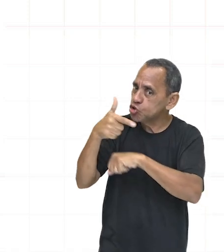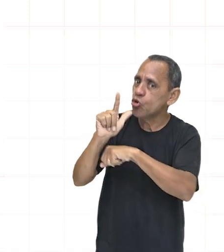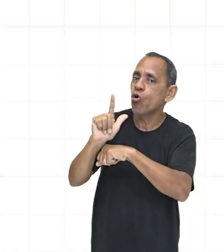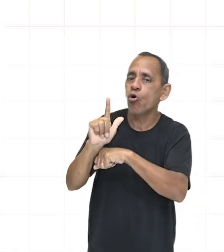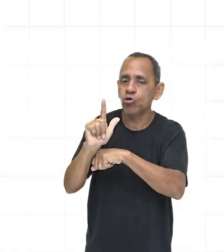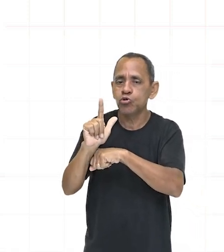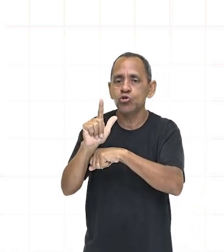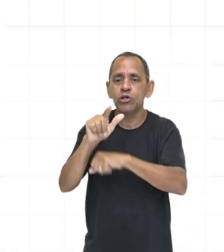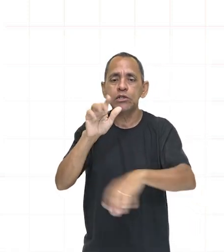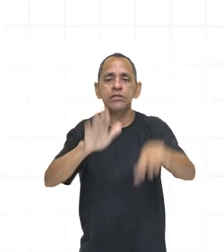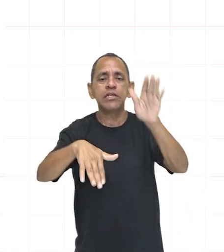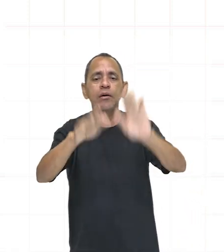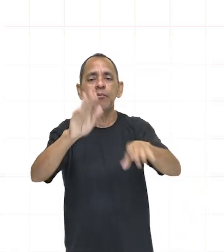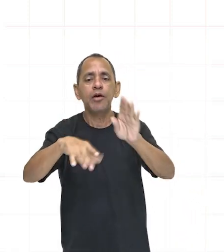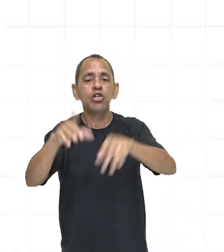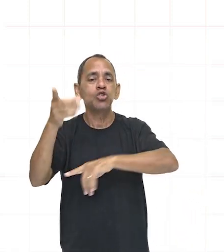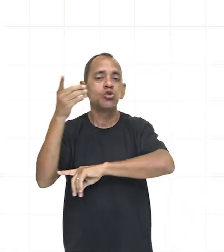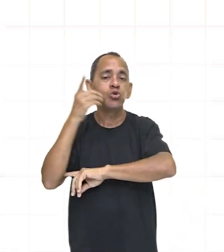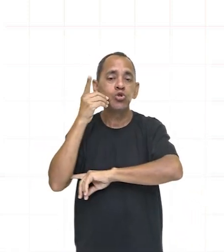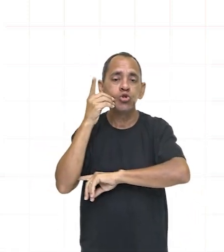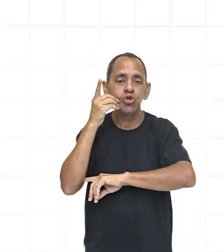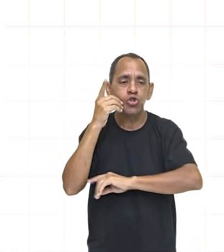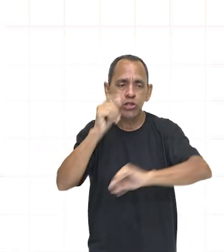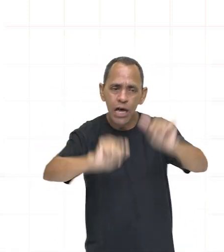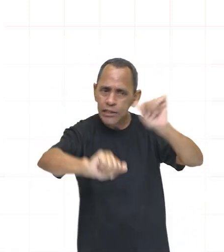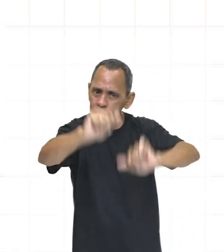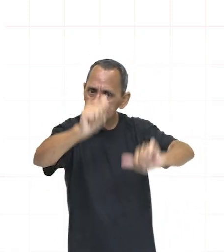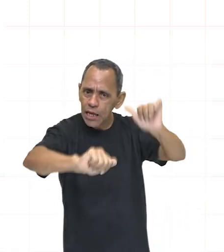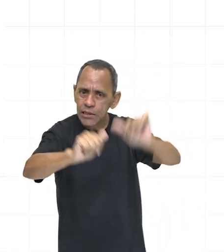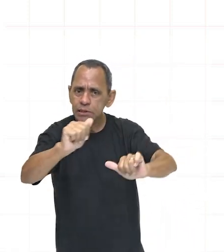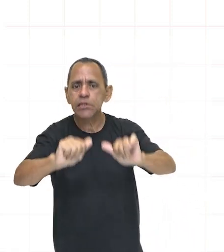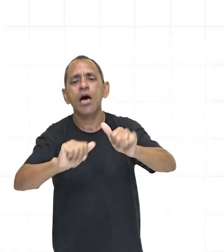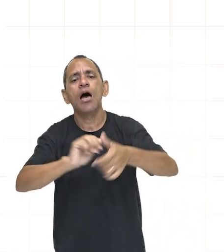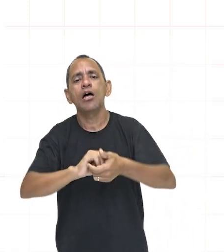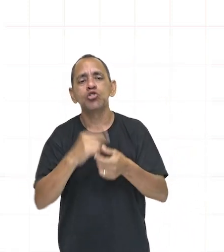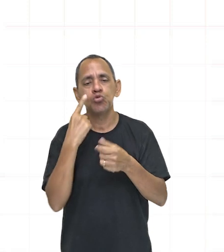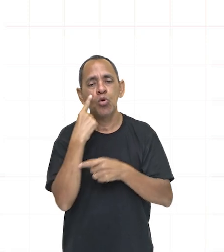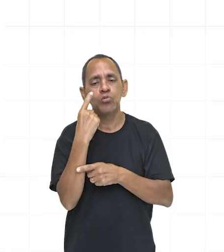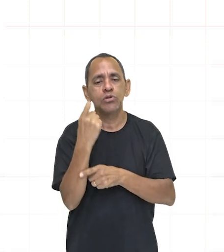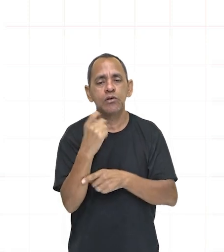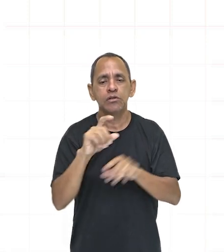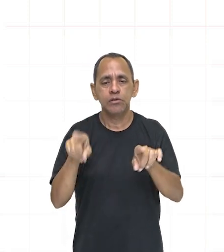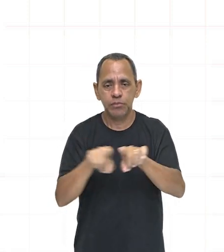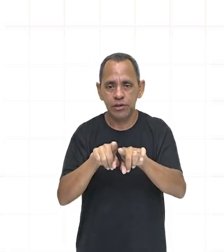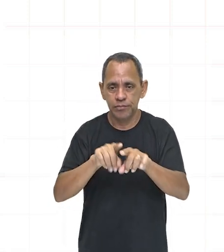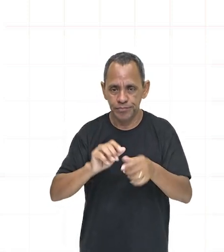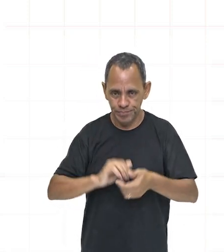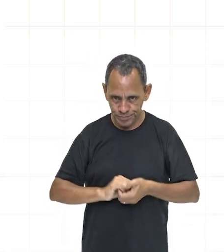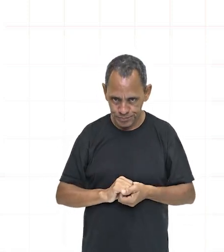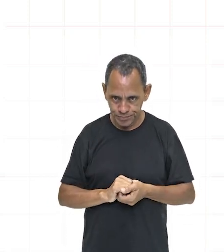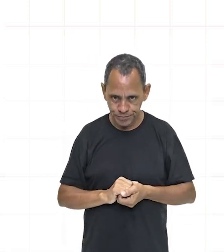do dia que está sendo analisado, que está sendo observado isso daí, tá bom, gente? Então, aí a